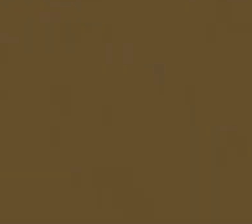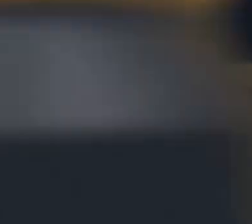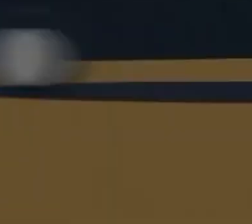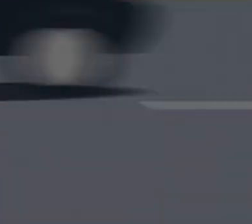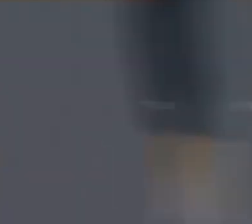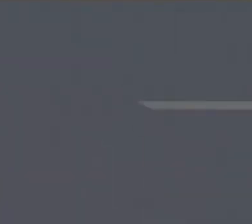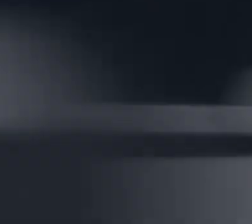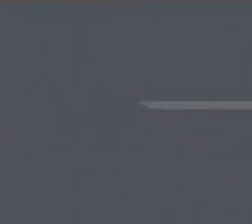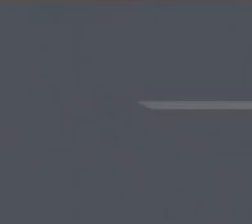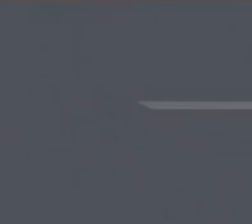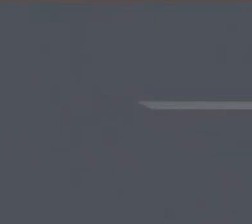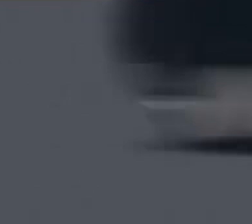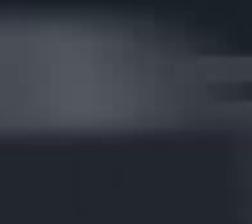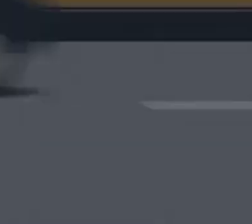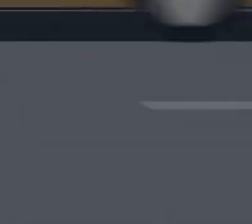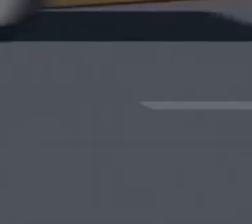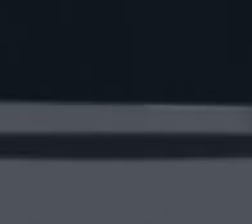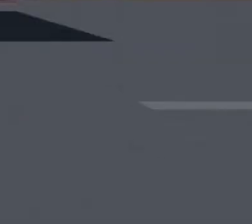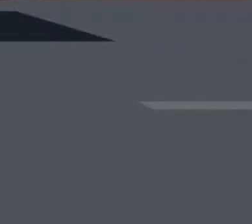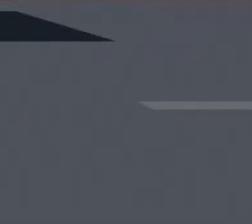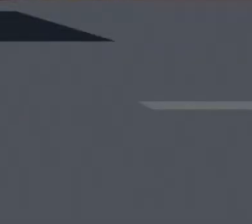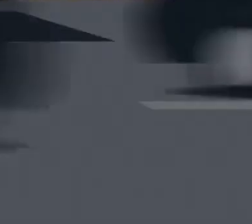E aí